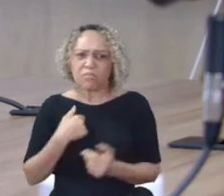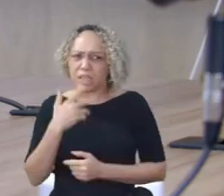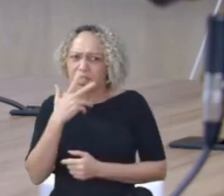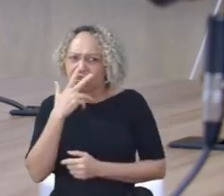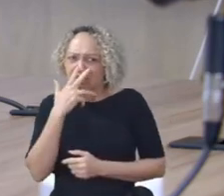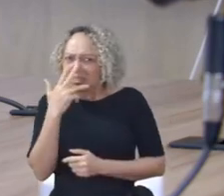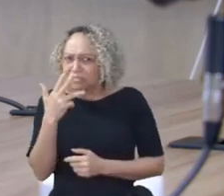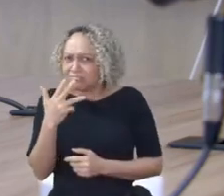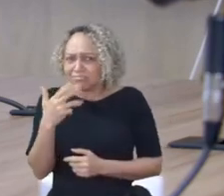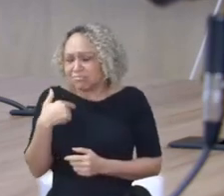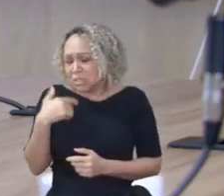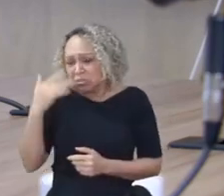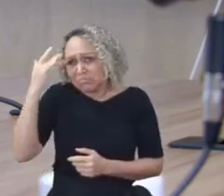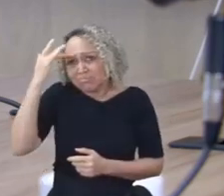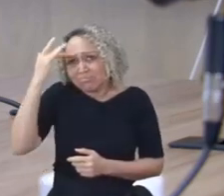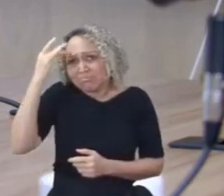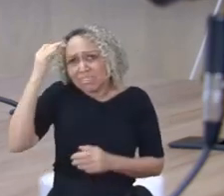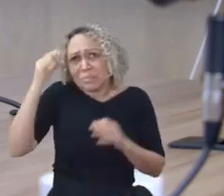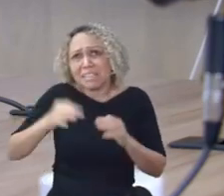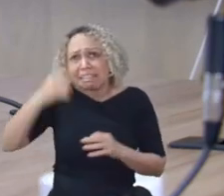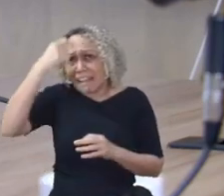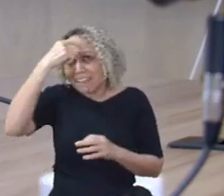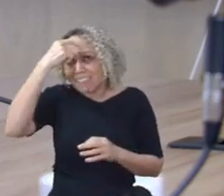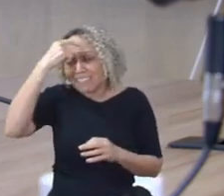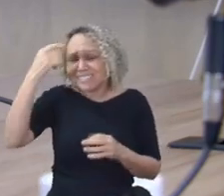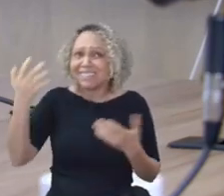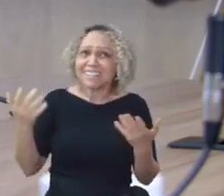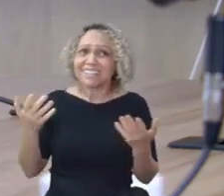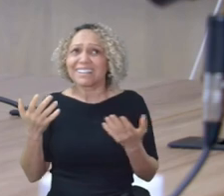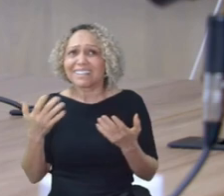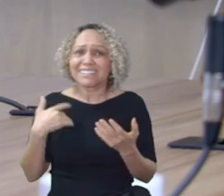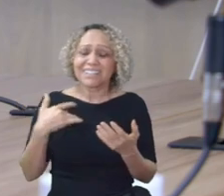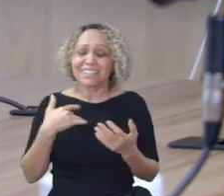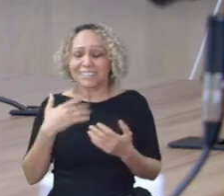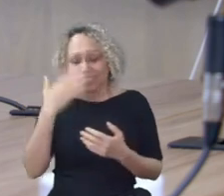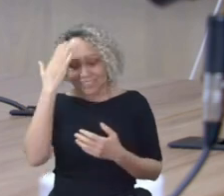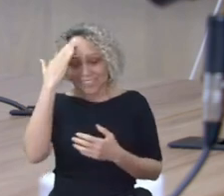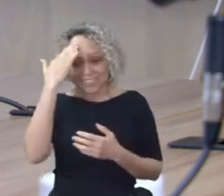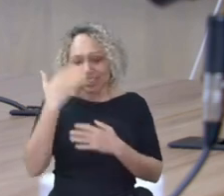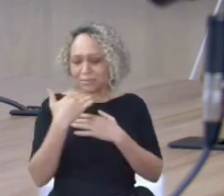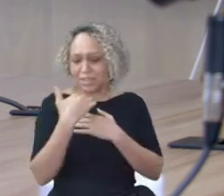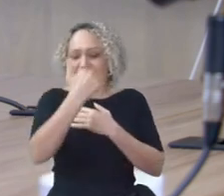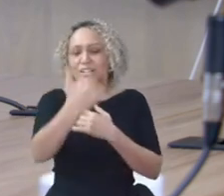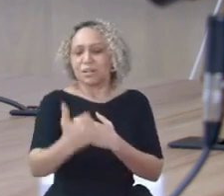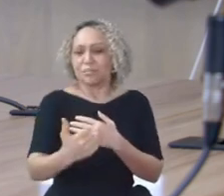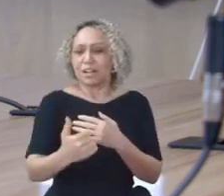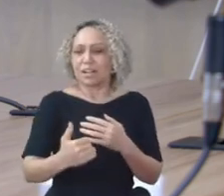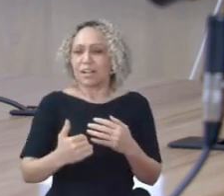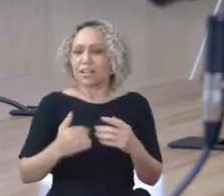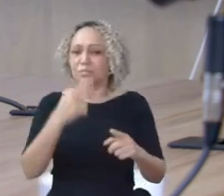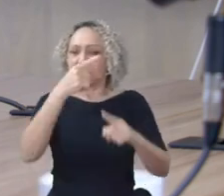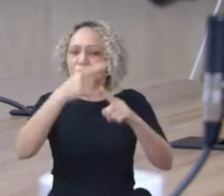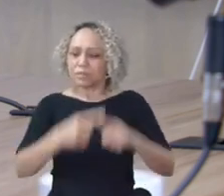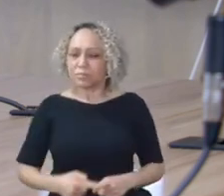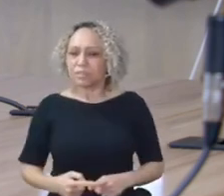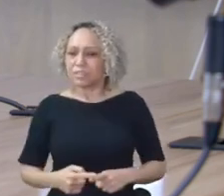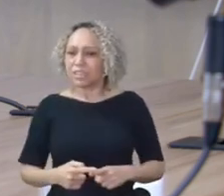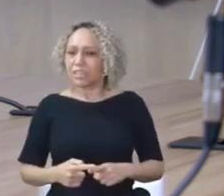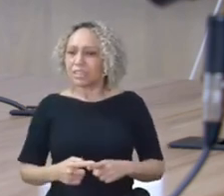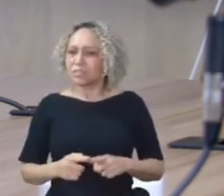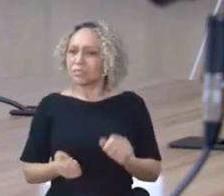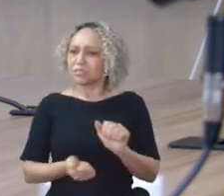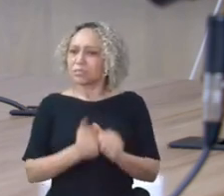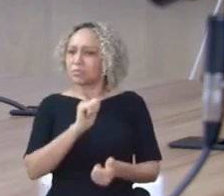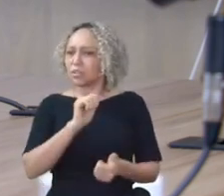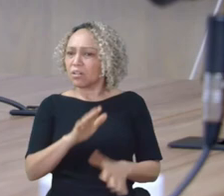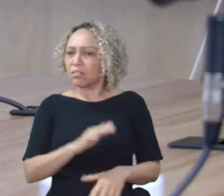em um campeonato, e aí eu fui. Só que eu lembro de, tipo, me inteirar muito com os parentes do Brasil mesmo, assim. E aí eu não entendia muito